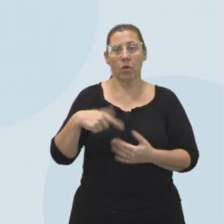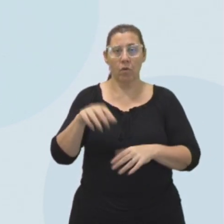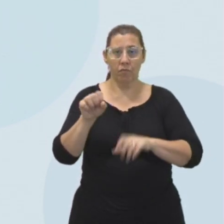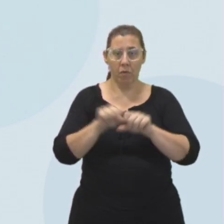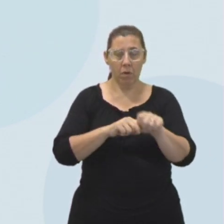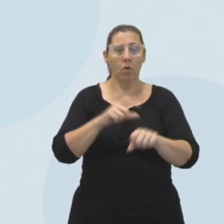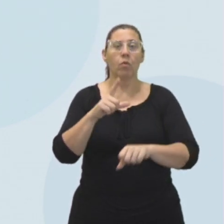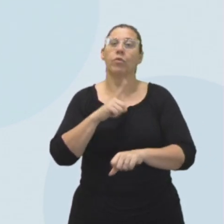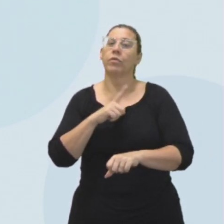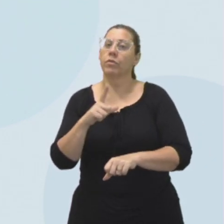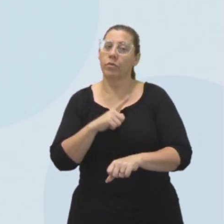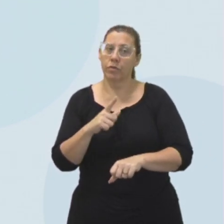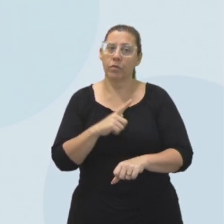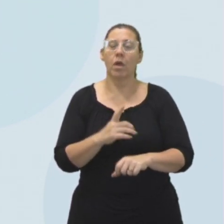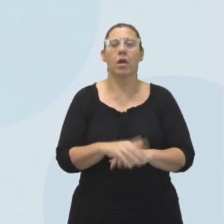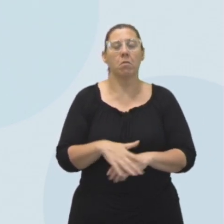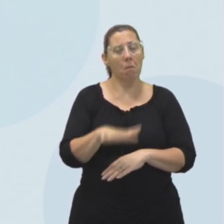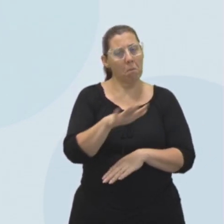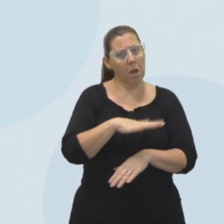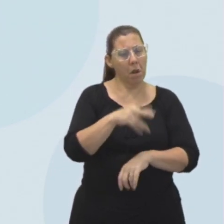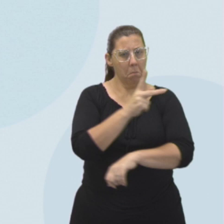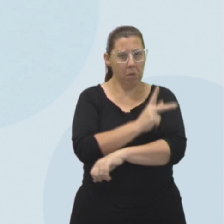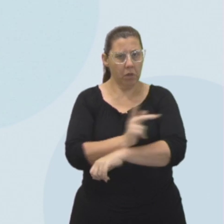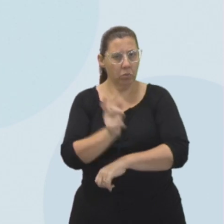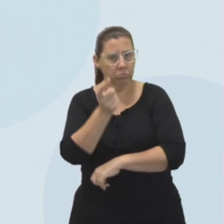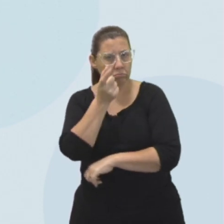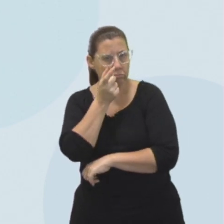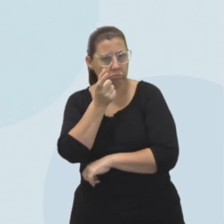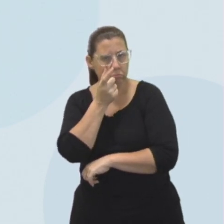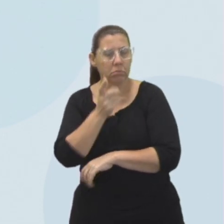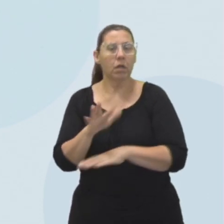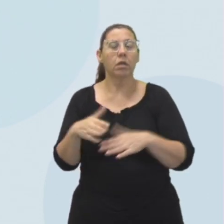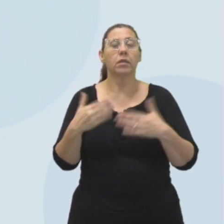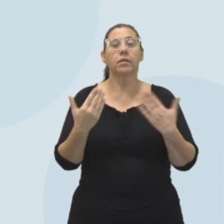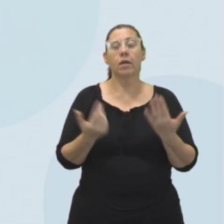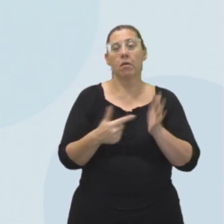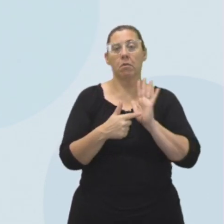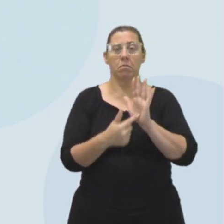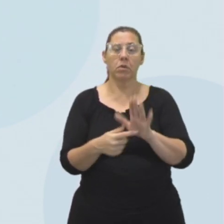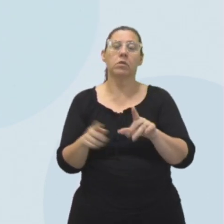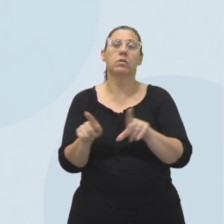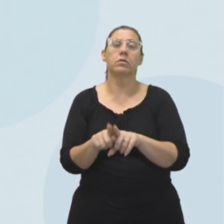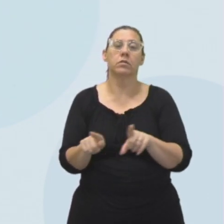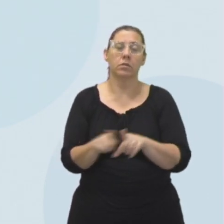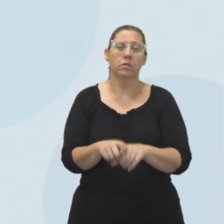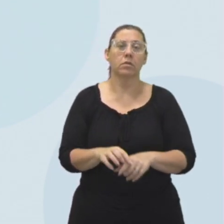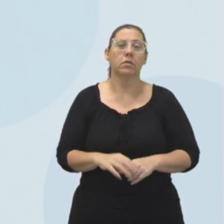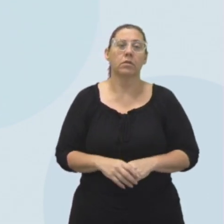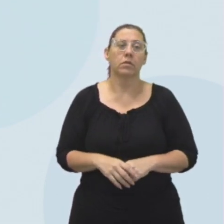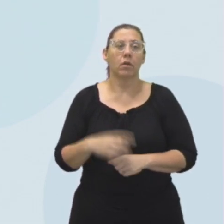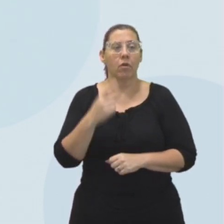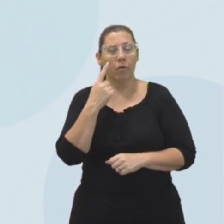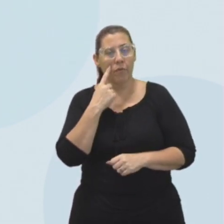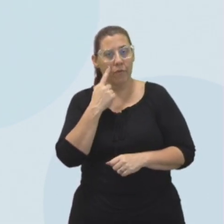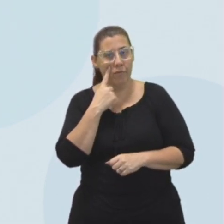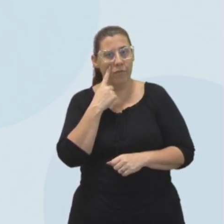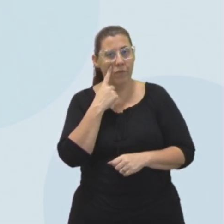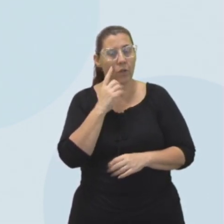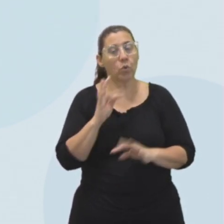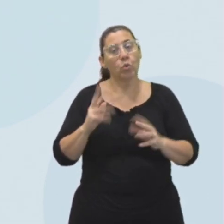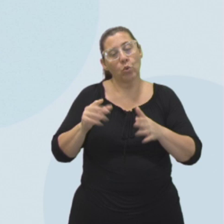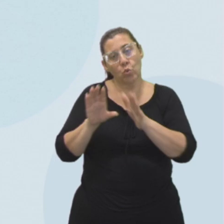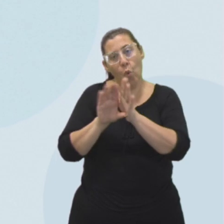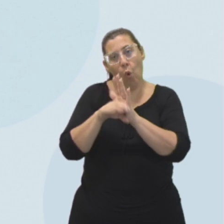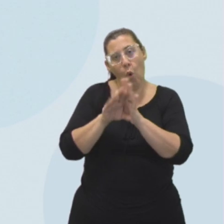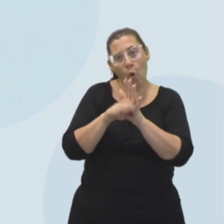tem um percurso pedagógico interessante. Então, ela vale também a pena retomar estes conceitos na